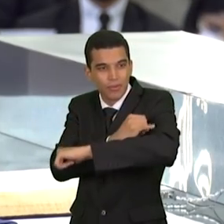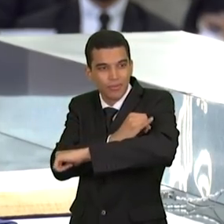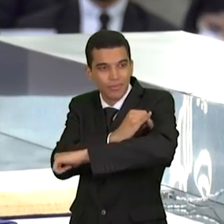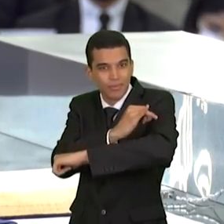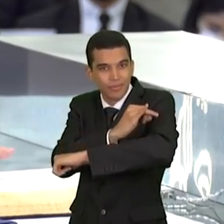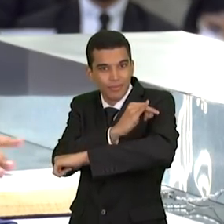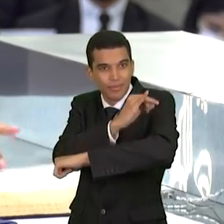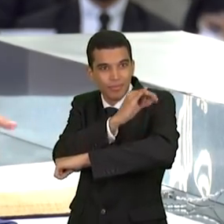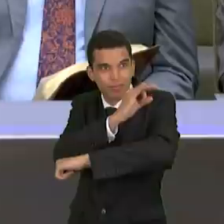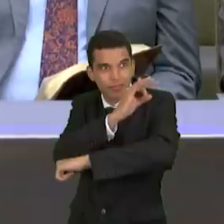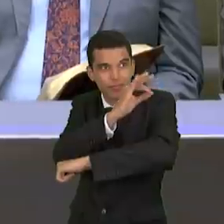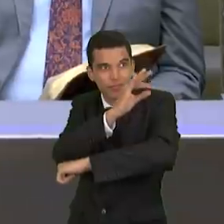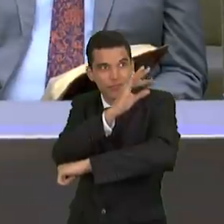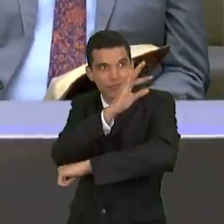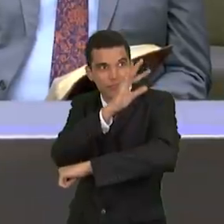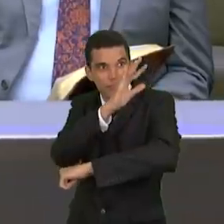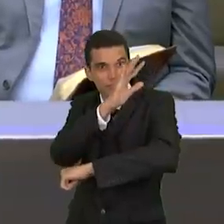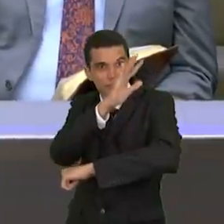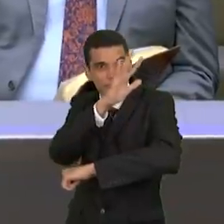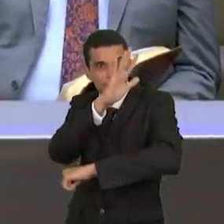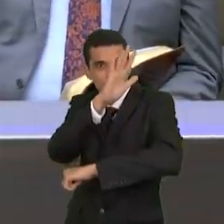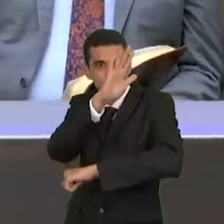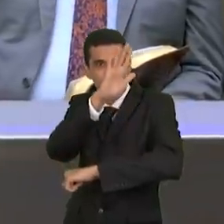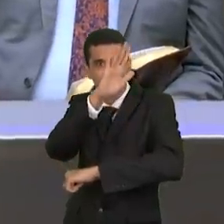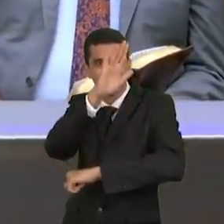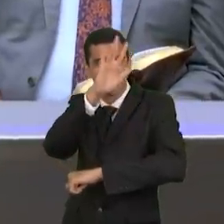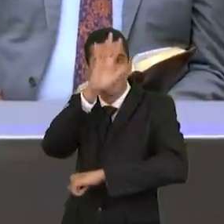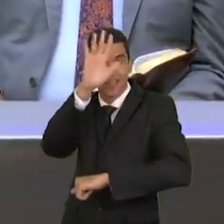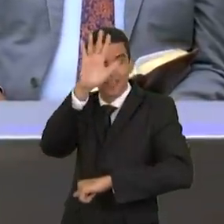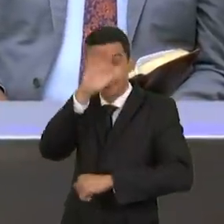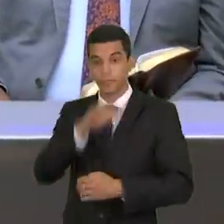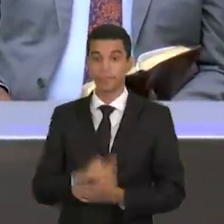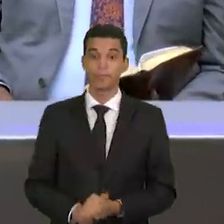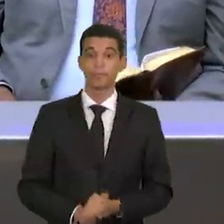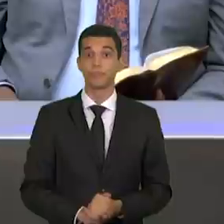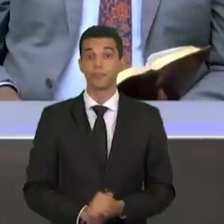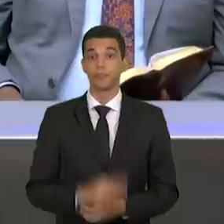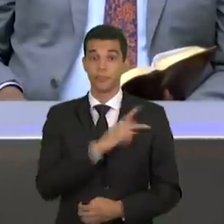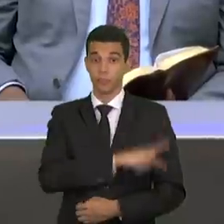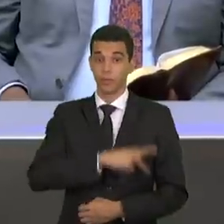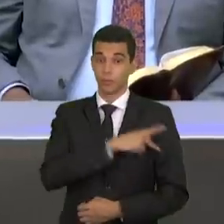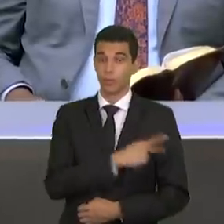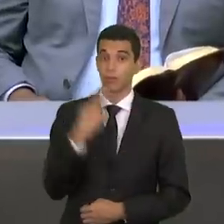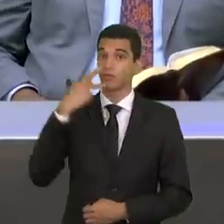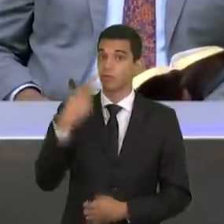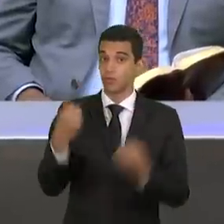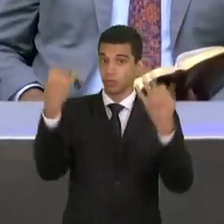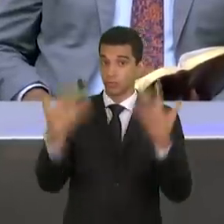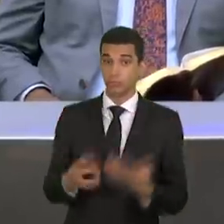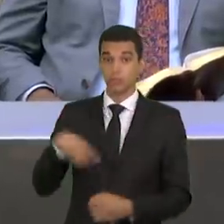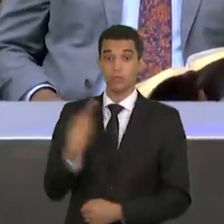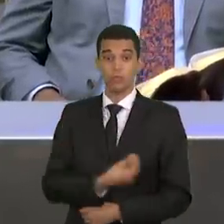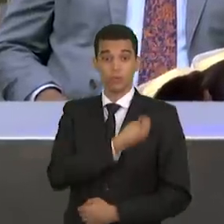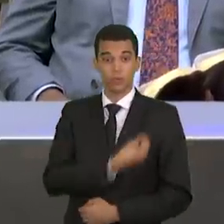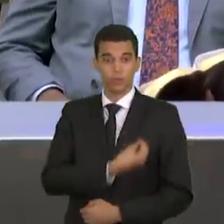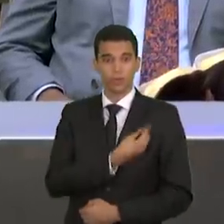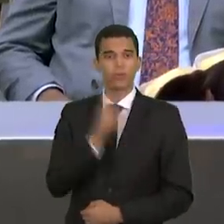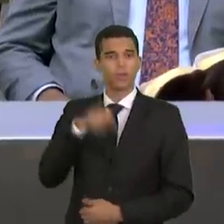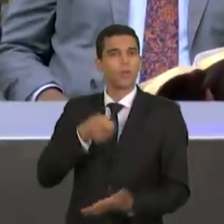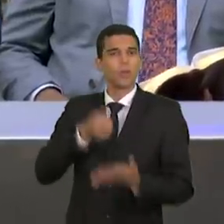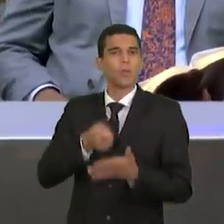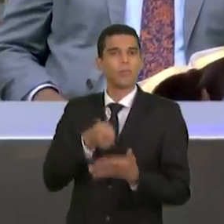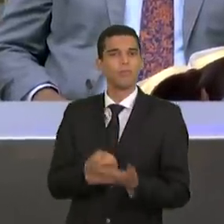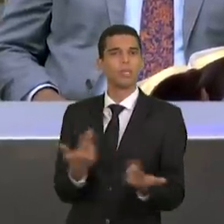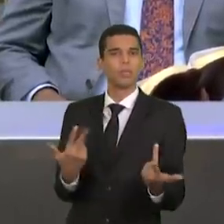E aí ele diz que o nosso caminho, irmãos, a nossa vereda deve ser como a luz da